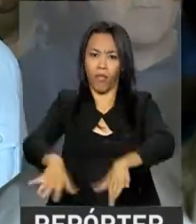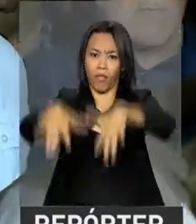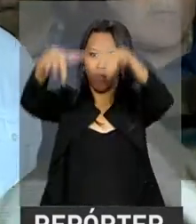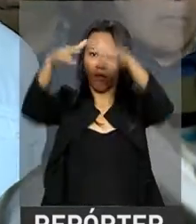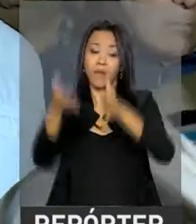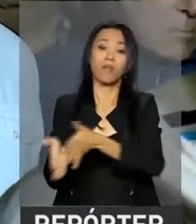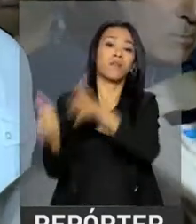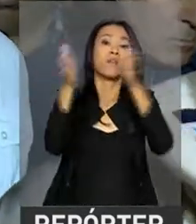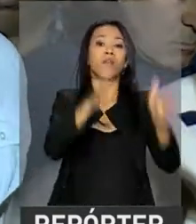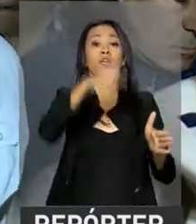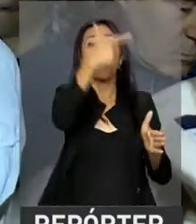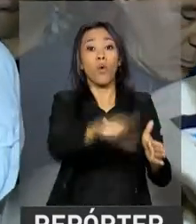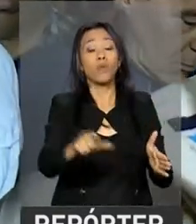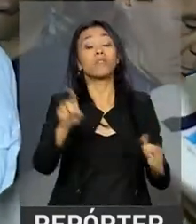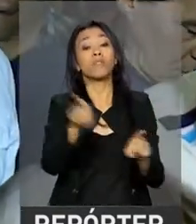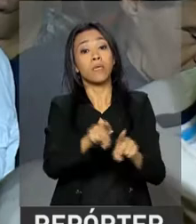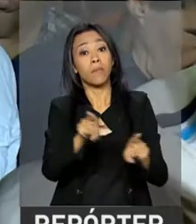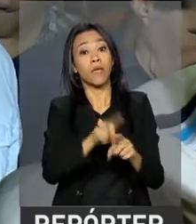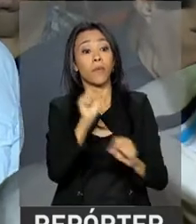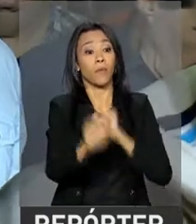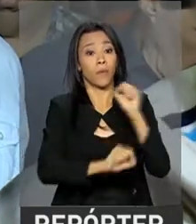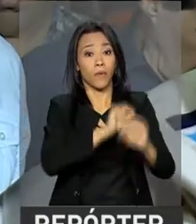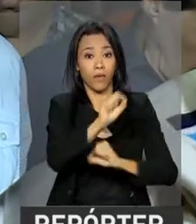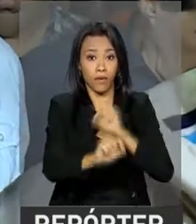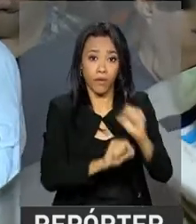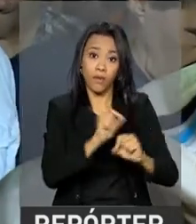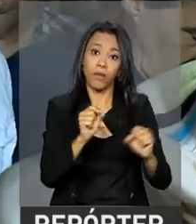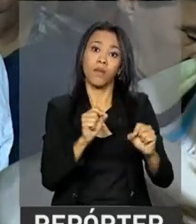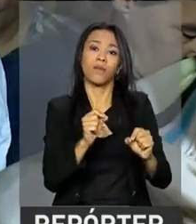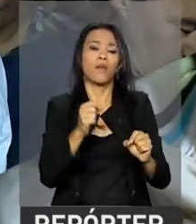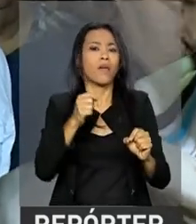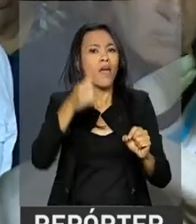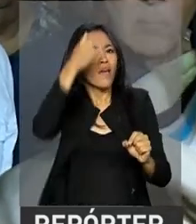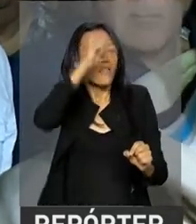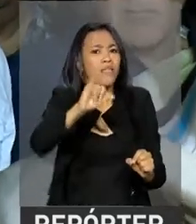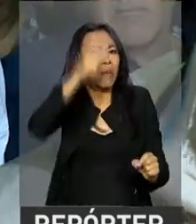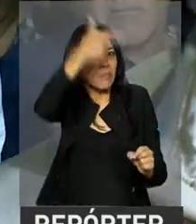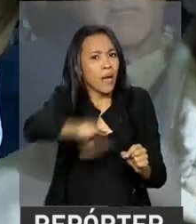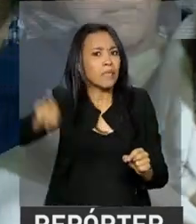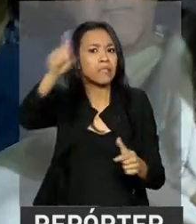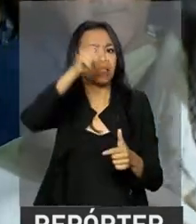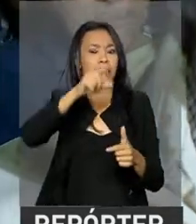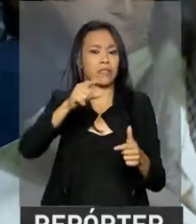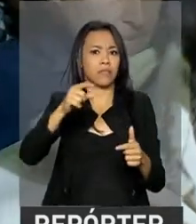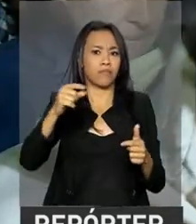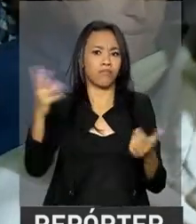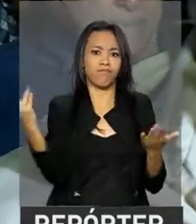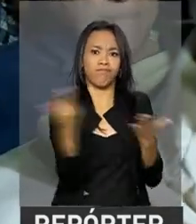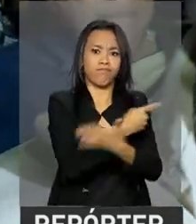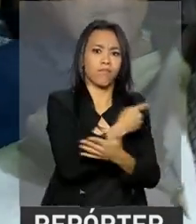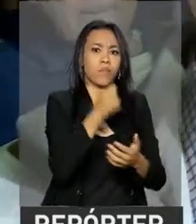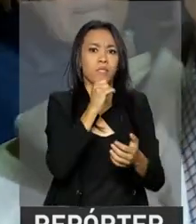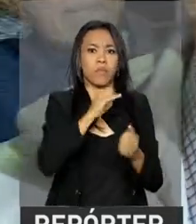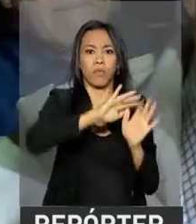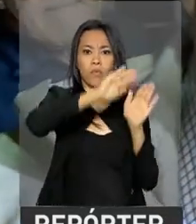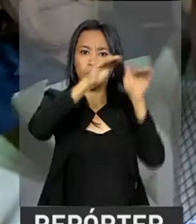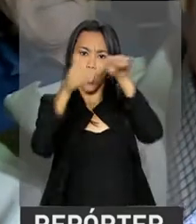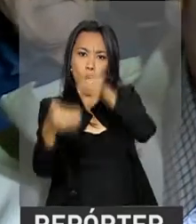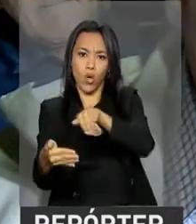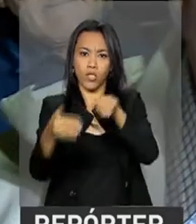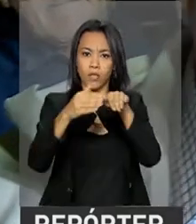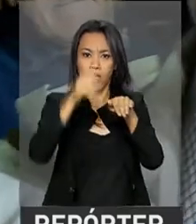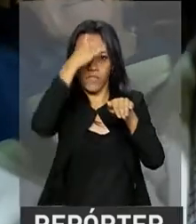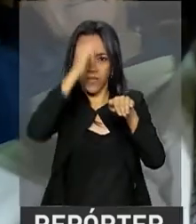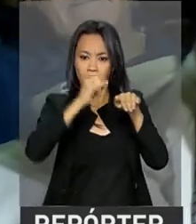emergência obras indispensáveis que sejam preventivas ou seja nós temos que proteger as costas para que não haja de